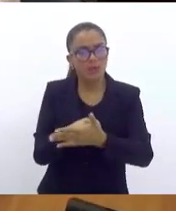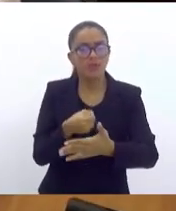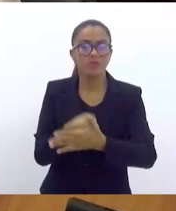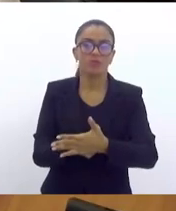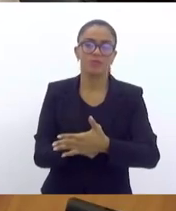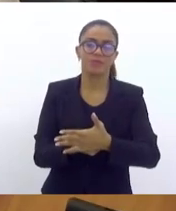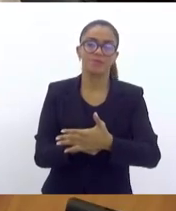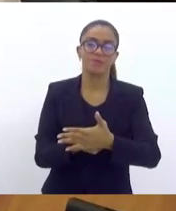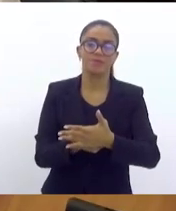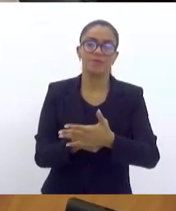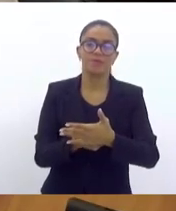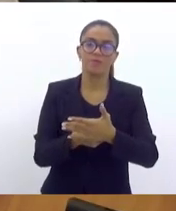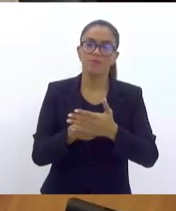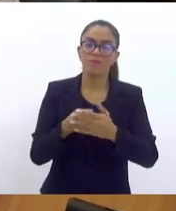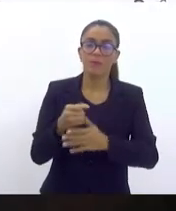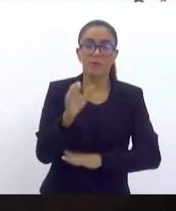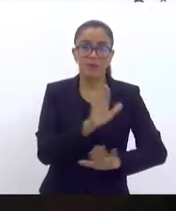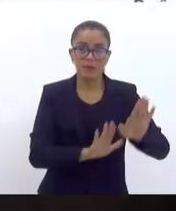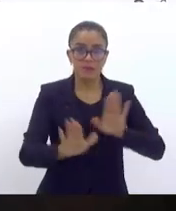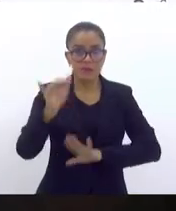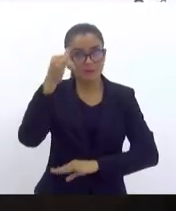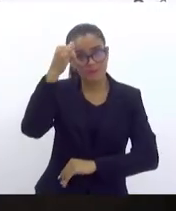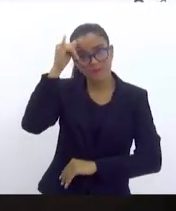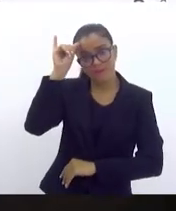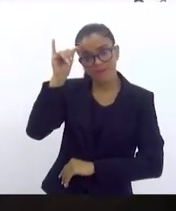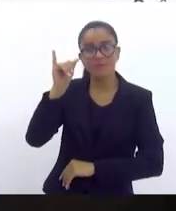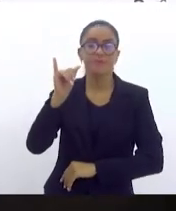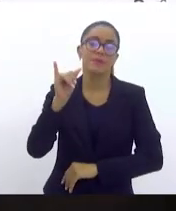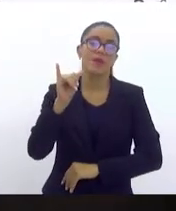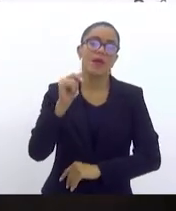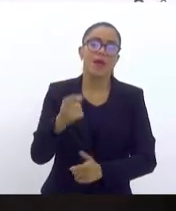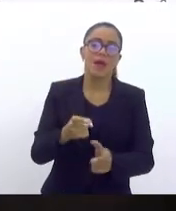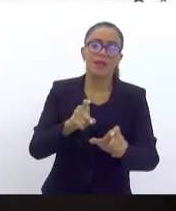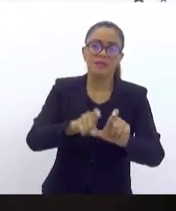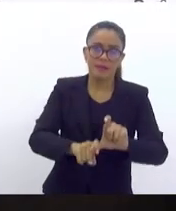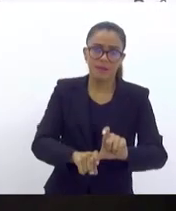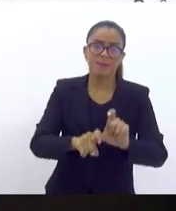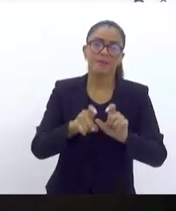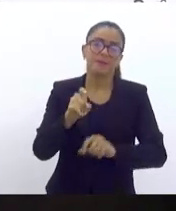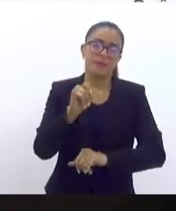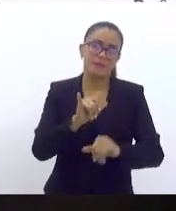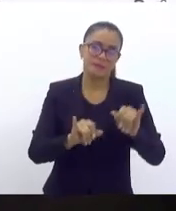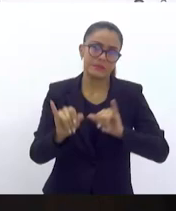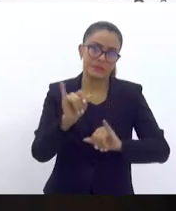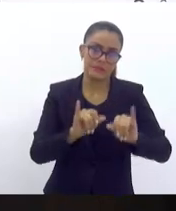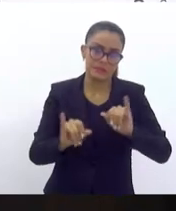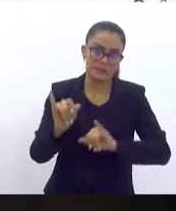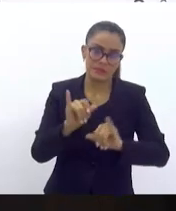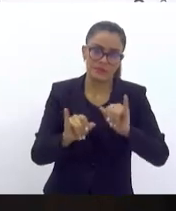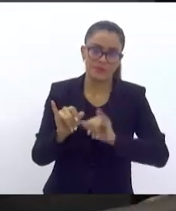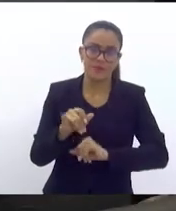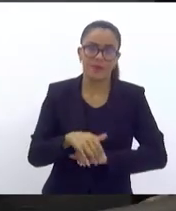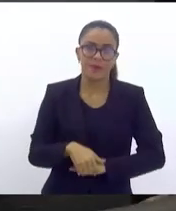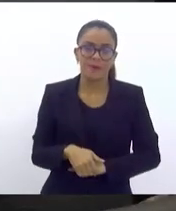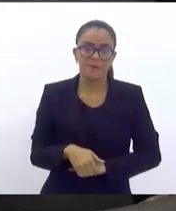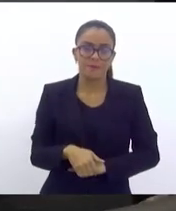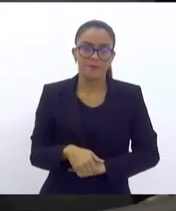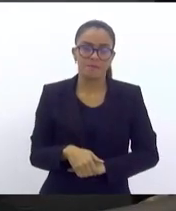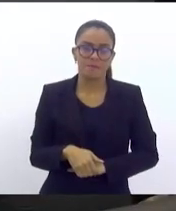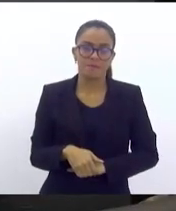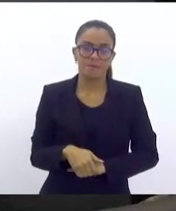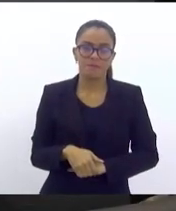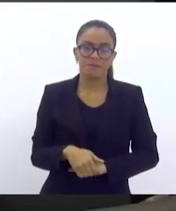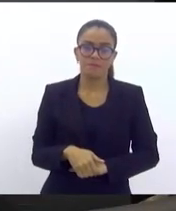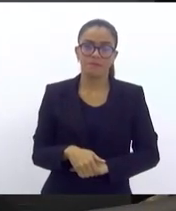pela prevenção a dependência química e nós estaremos convidando a todos os atores aqui